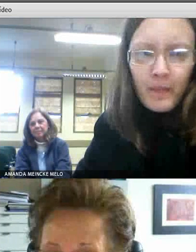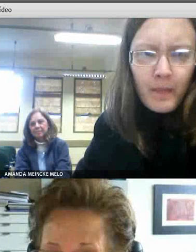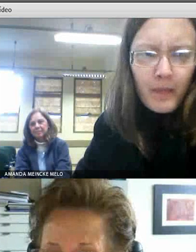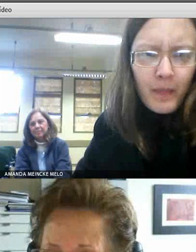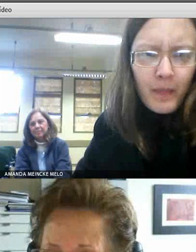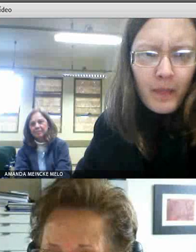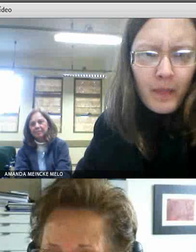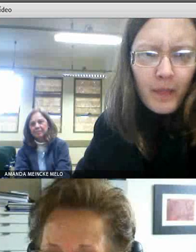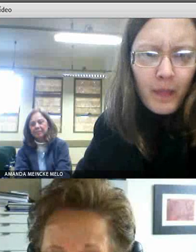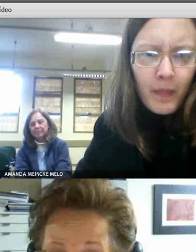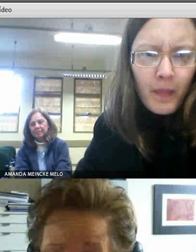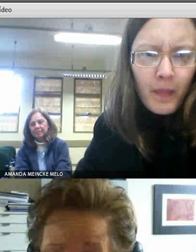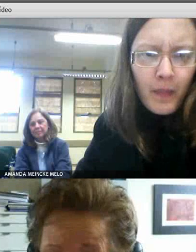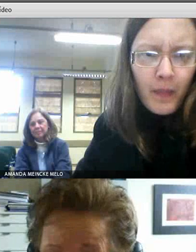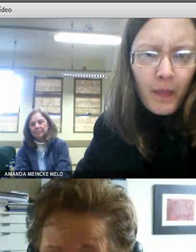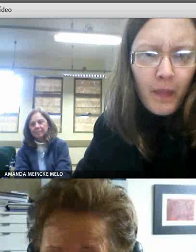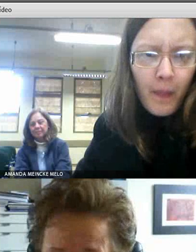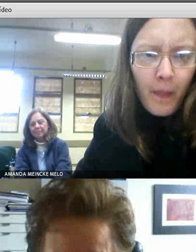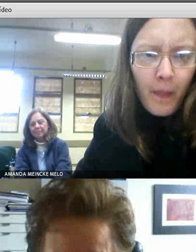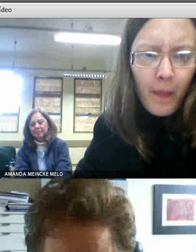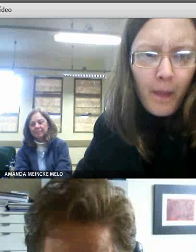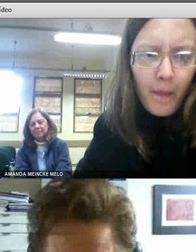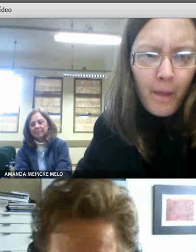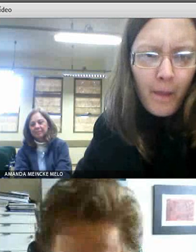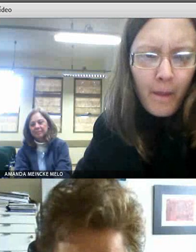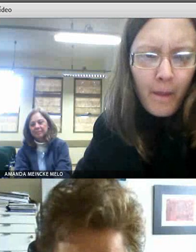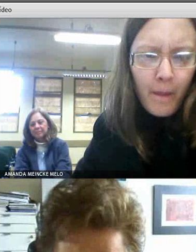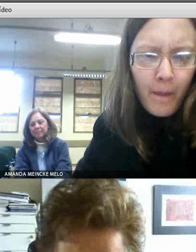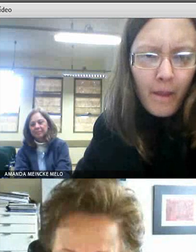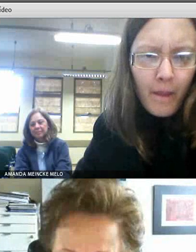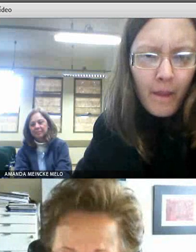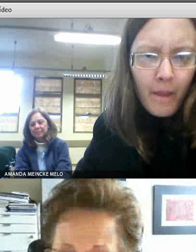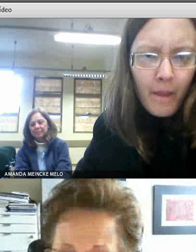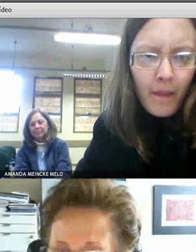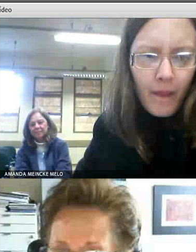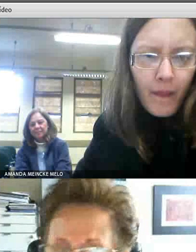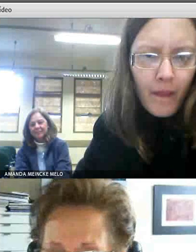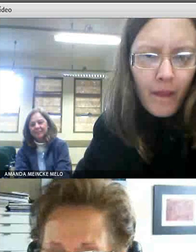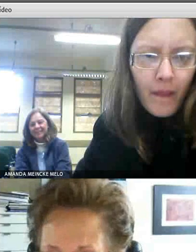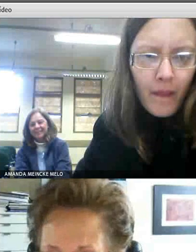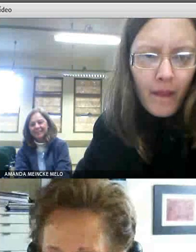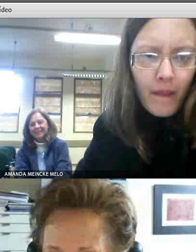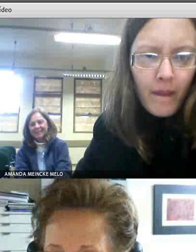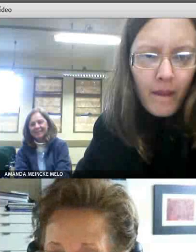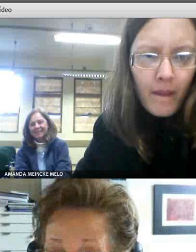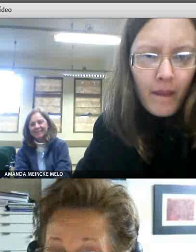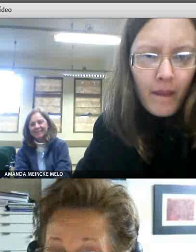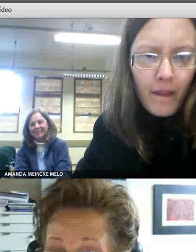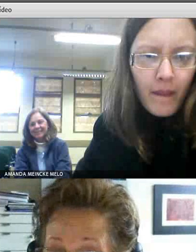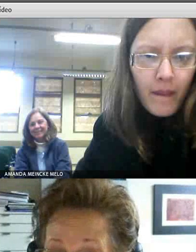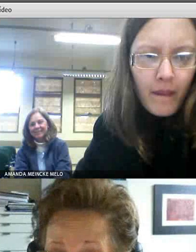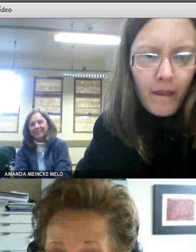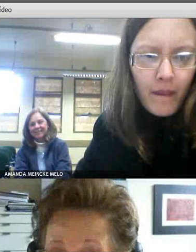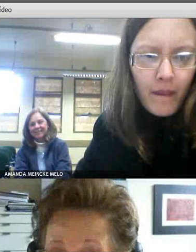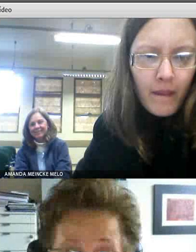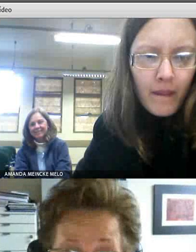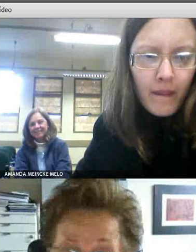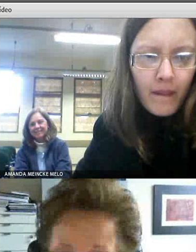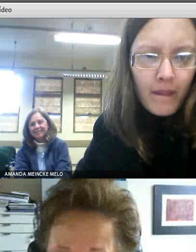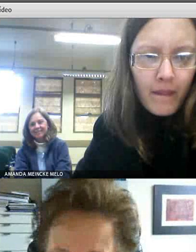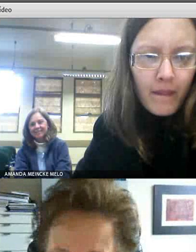vê um desenho tosco, porque eles não tinham esse equipamento e eles fizeram a mão livre. Mas, o que